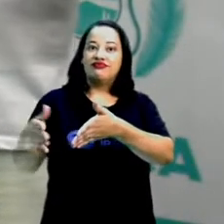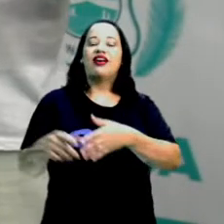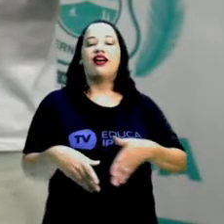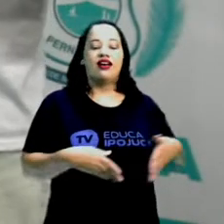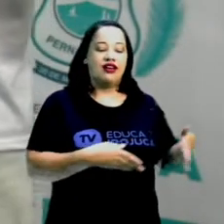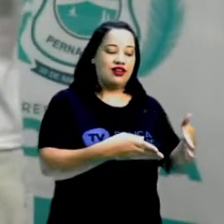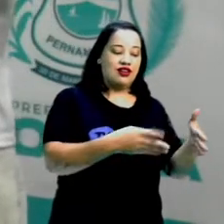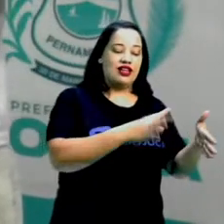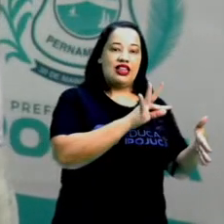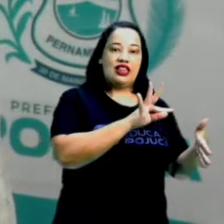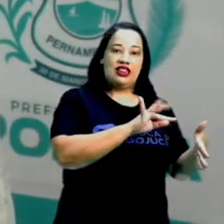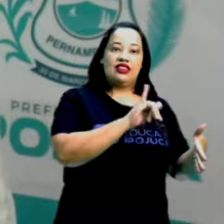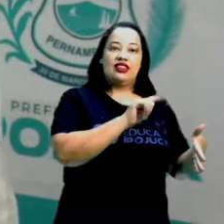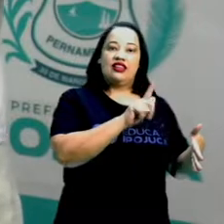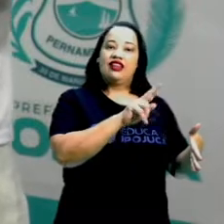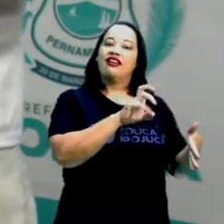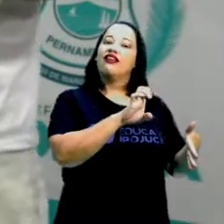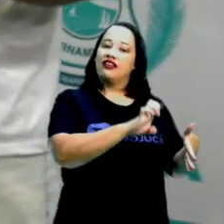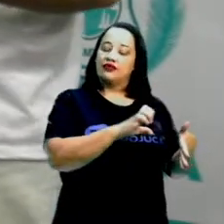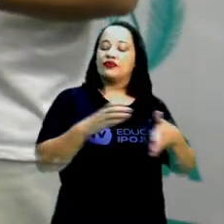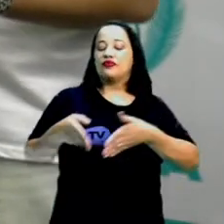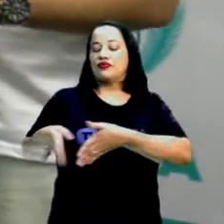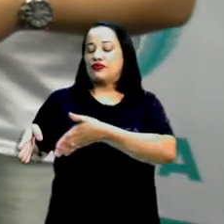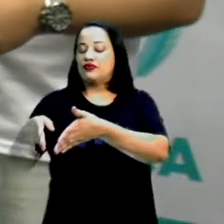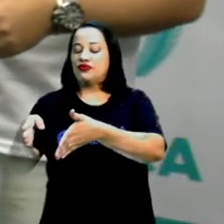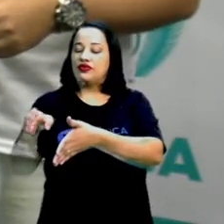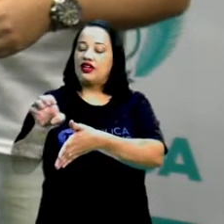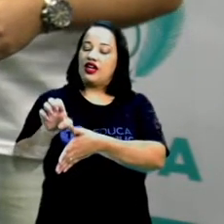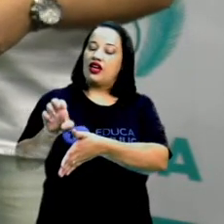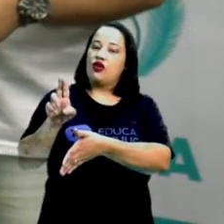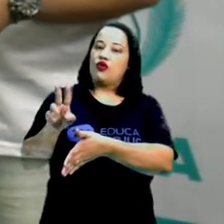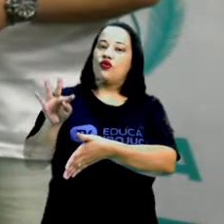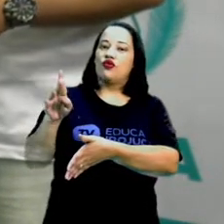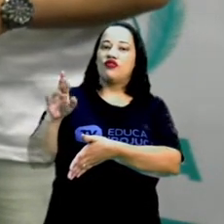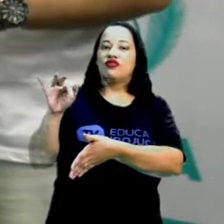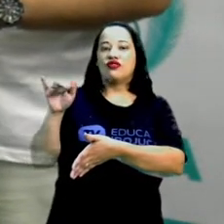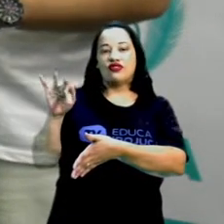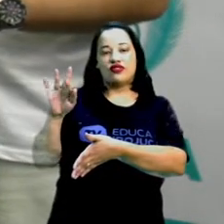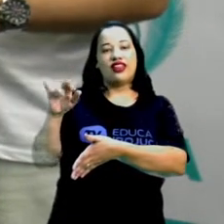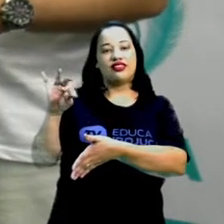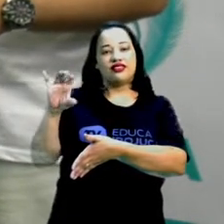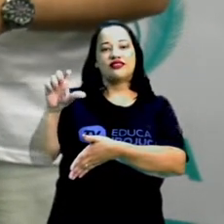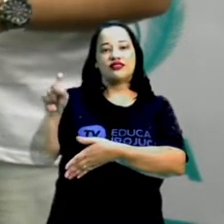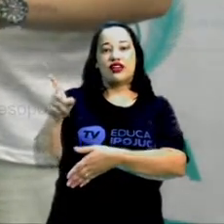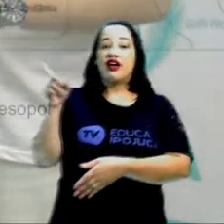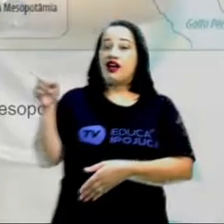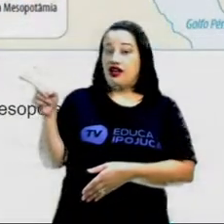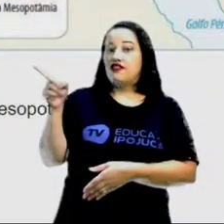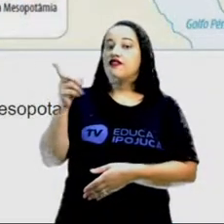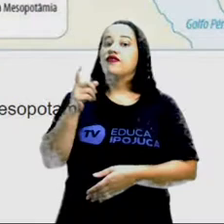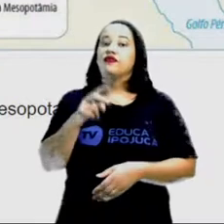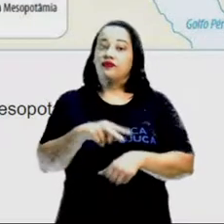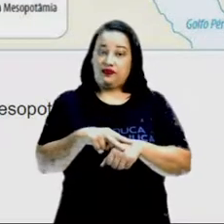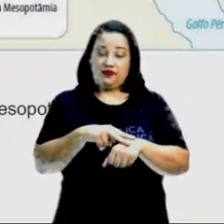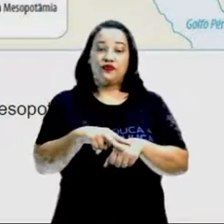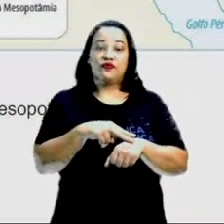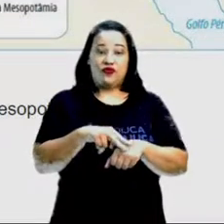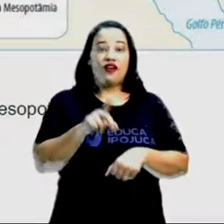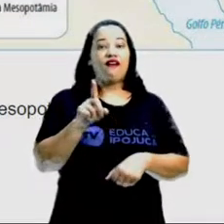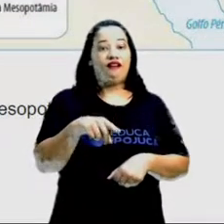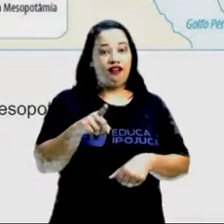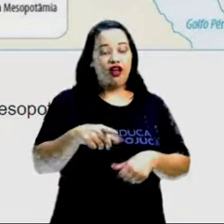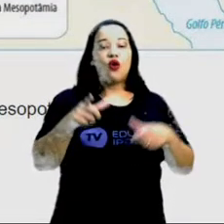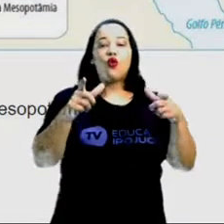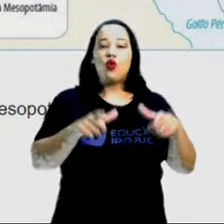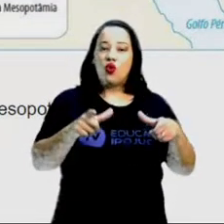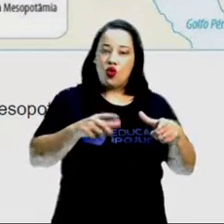Tigre e o rio Eufrates, tá bem? Como vocês podem ver aqui no mapa, essa parte em verde aqui é a região onde